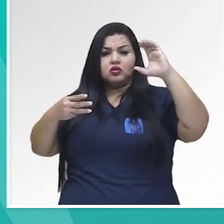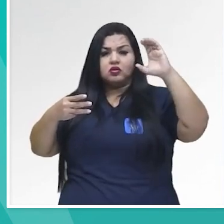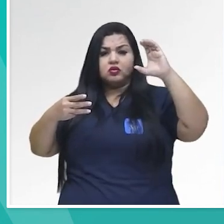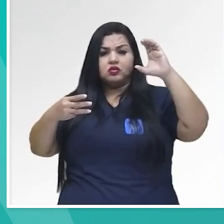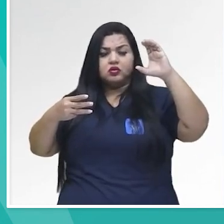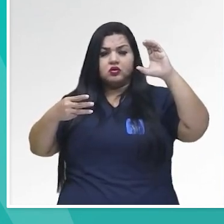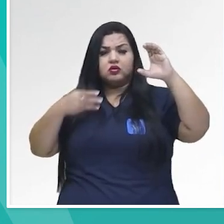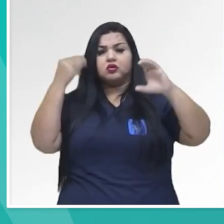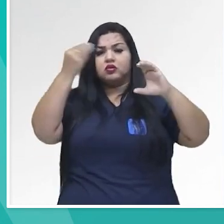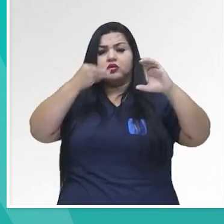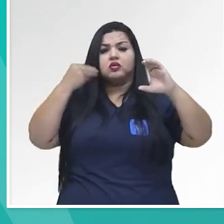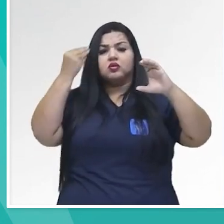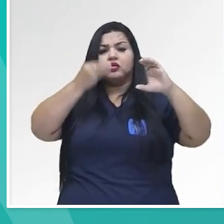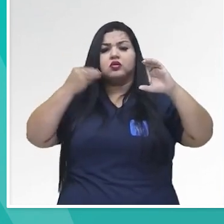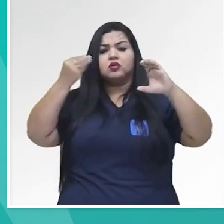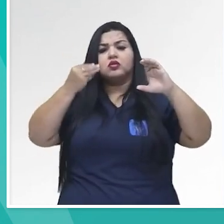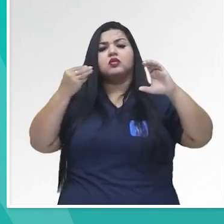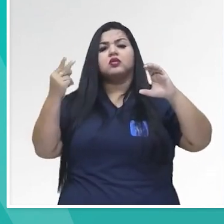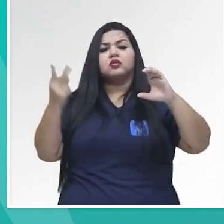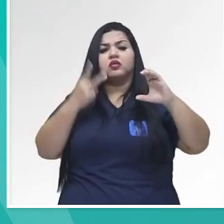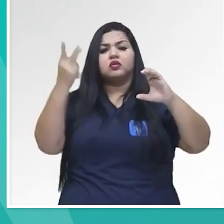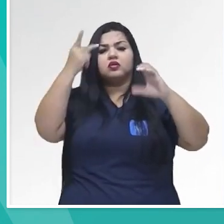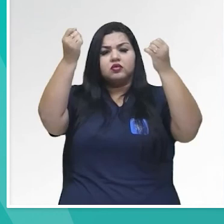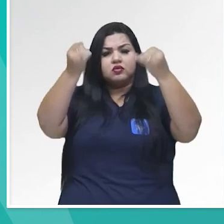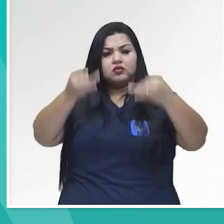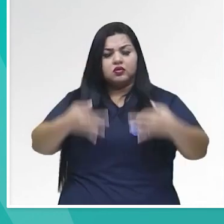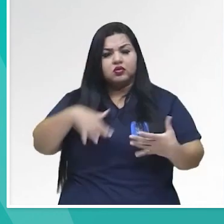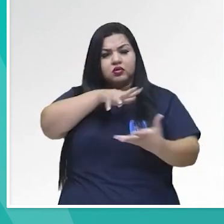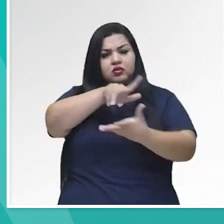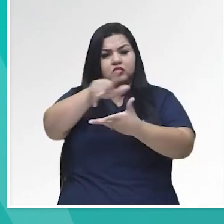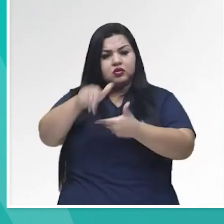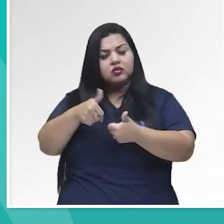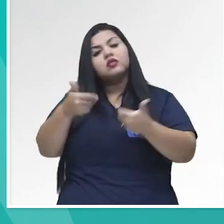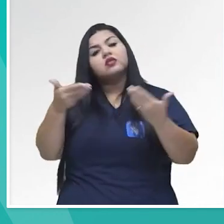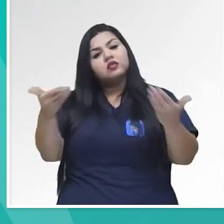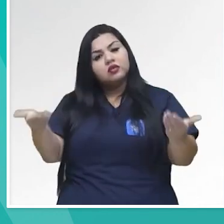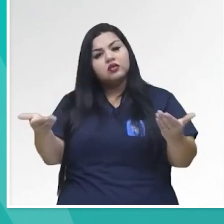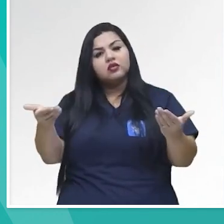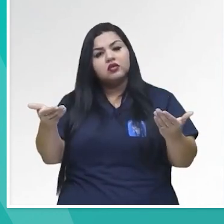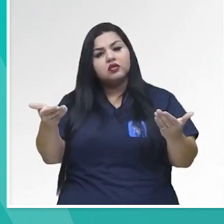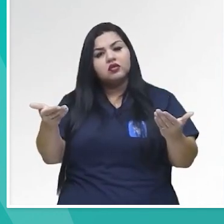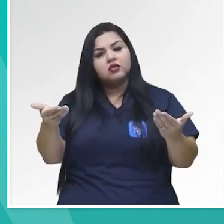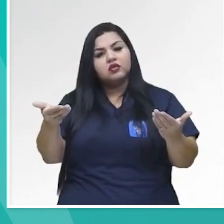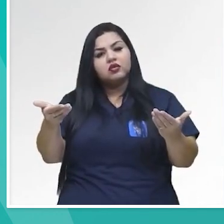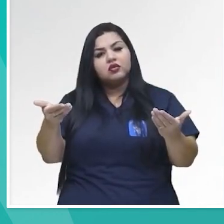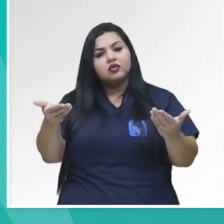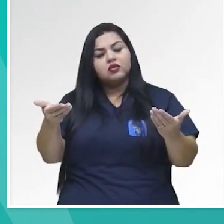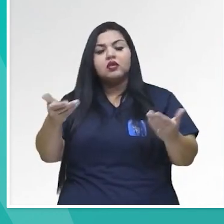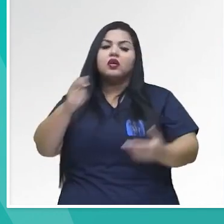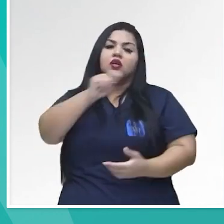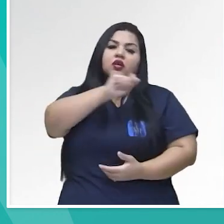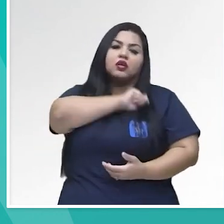de experiência que é válido para explicar o mundo. Então, meu irmão, minha irmã, meu caro aluno e